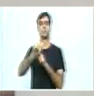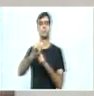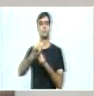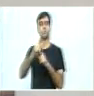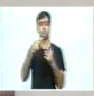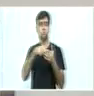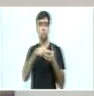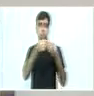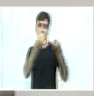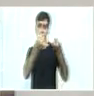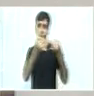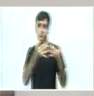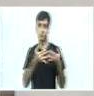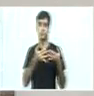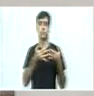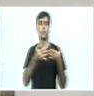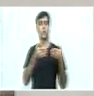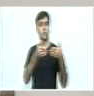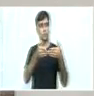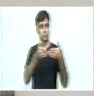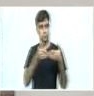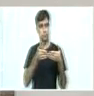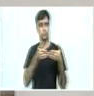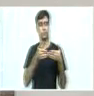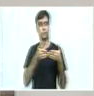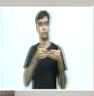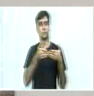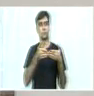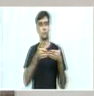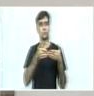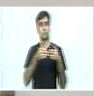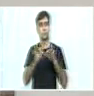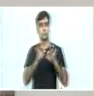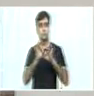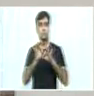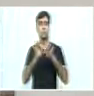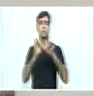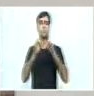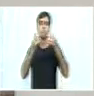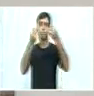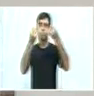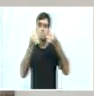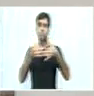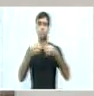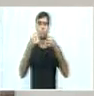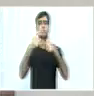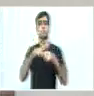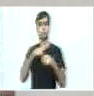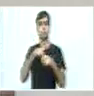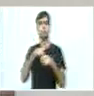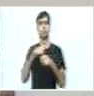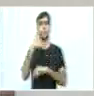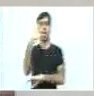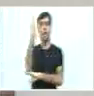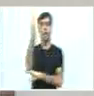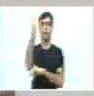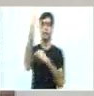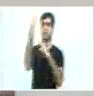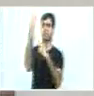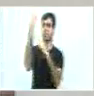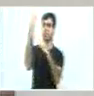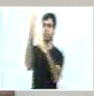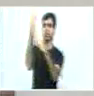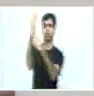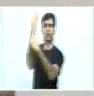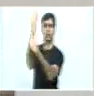a respeito de uma solicitação para prestação de serviços de podas de árvores